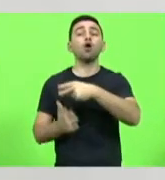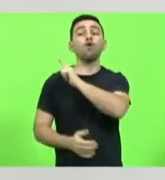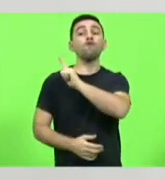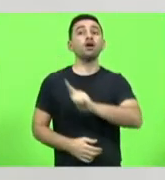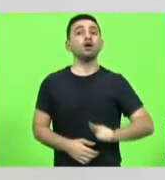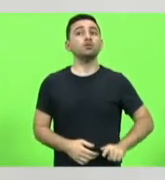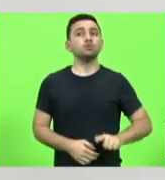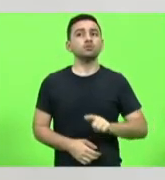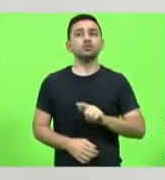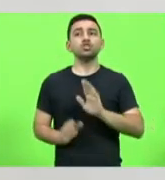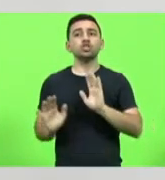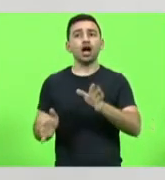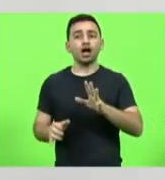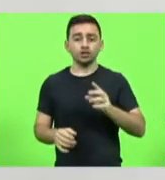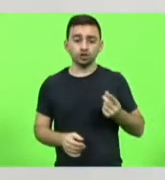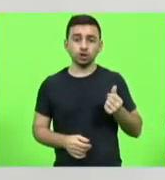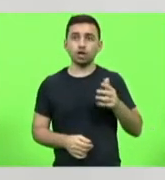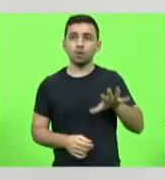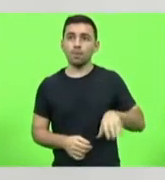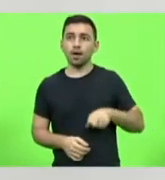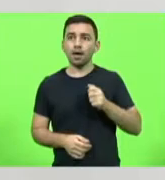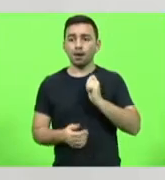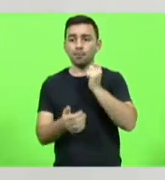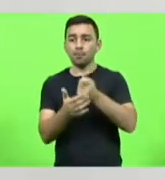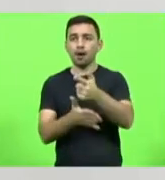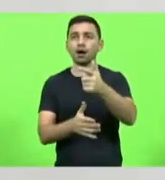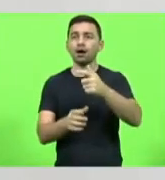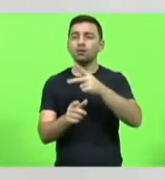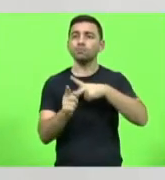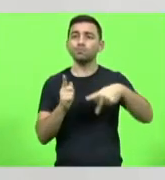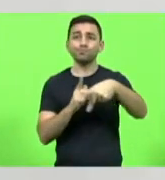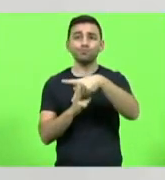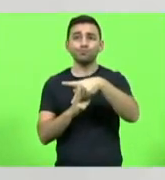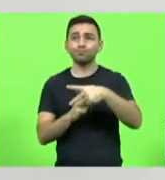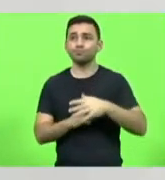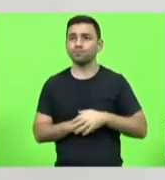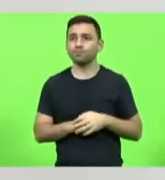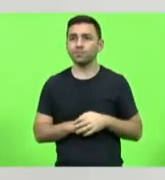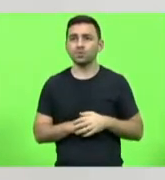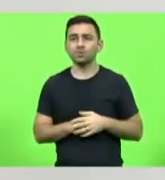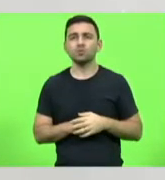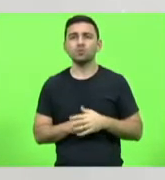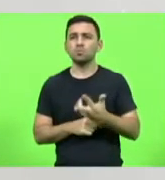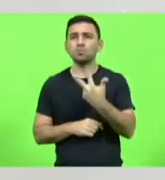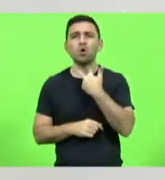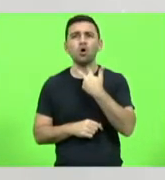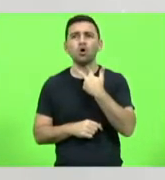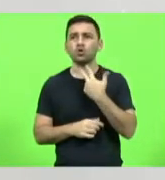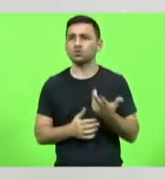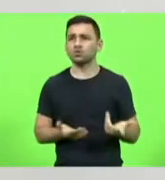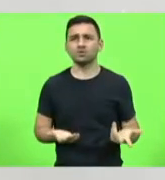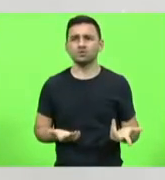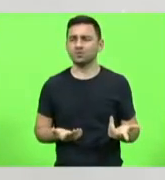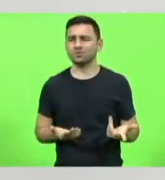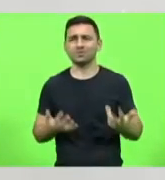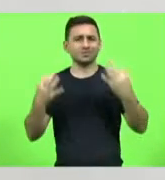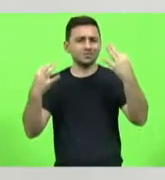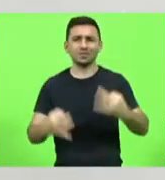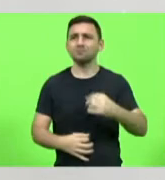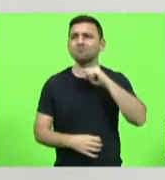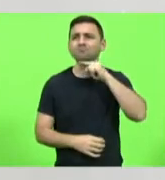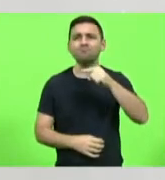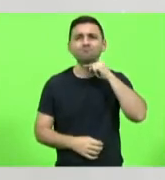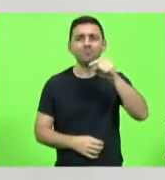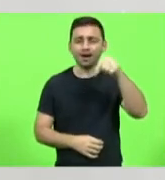tirando dinheiro do bolso para poder pagar a previdência do nosso funcionário. Isso não pode ser feito. Em lugar no mundo isso dá certo. Não é aqui que